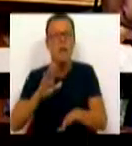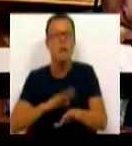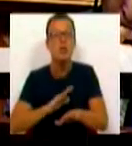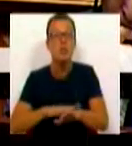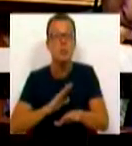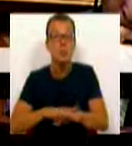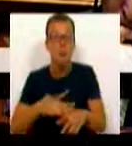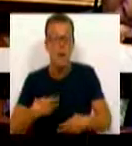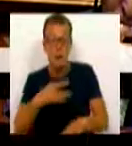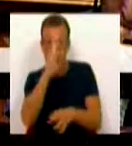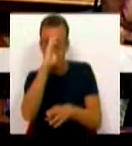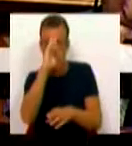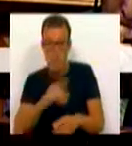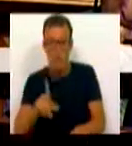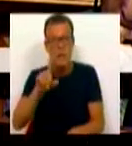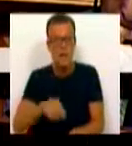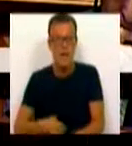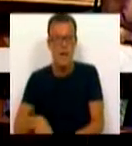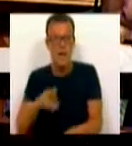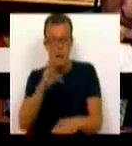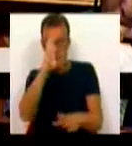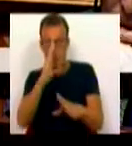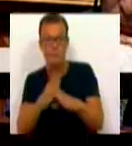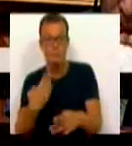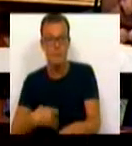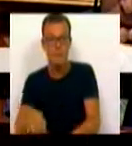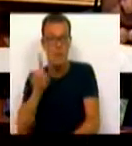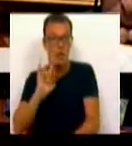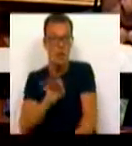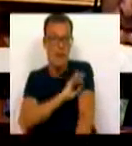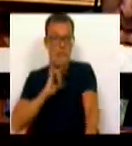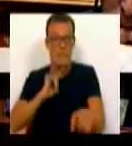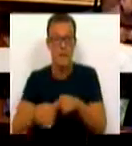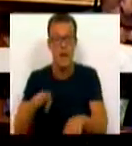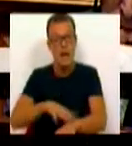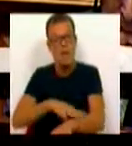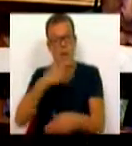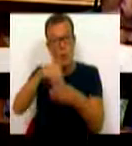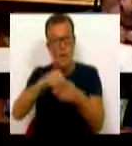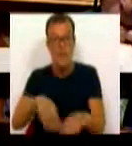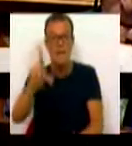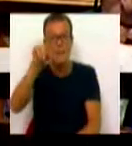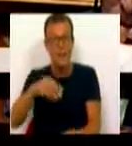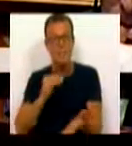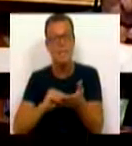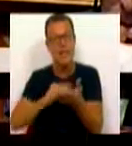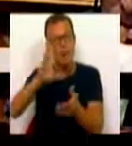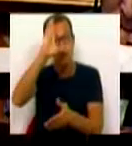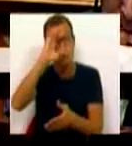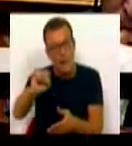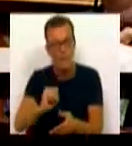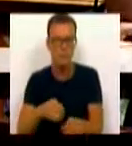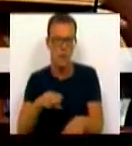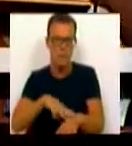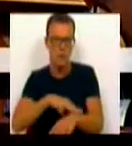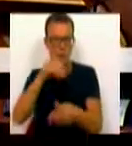dedicação e do empenho da Senhora Ministra da Administração Interna, do Senhor Secretário de Estado da Administração Interna, de todos